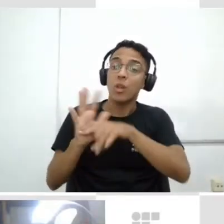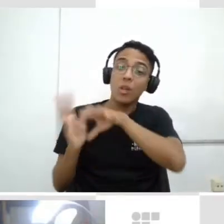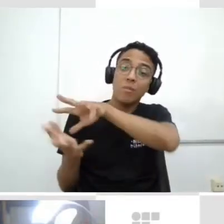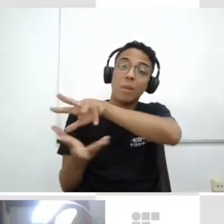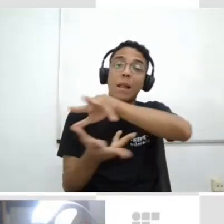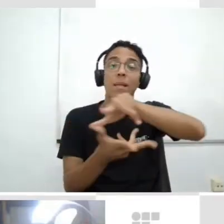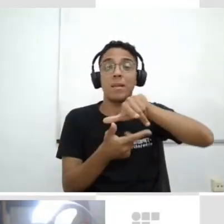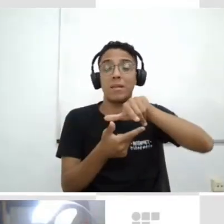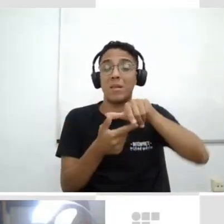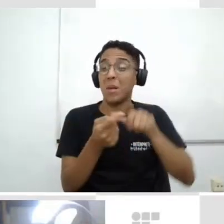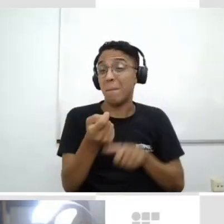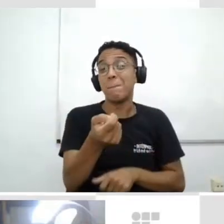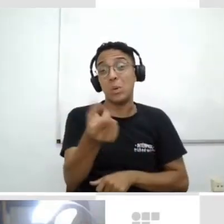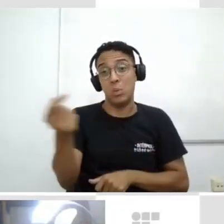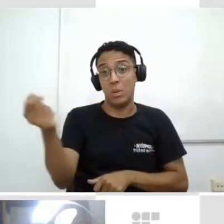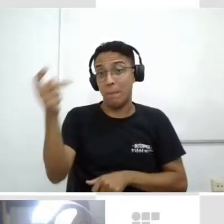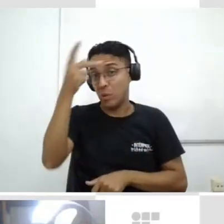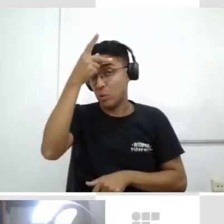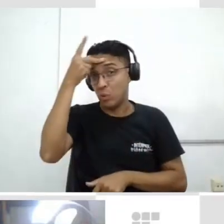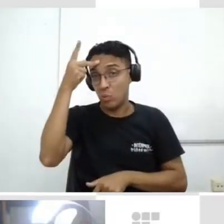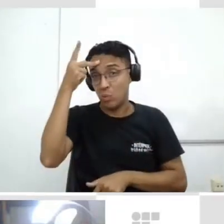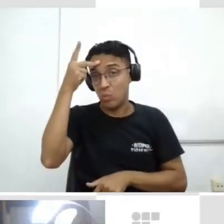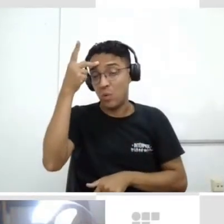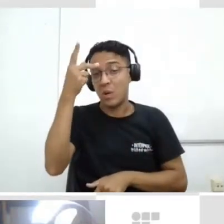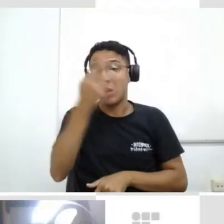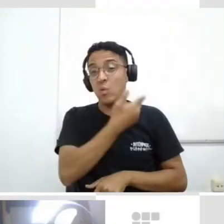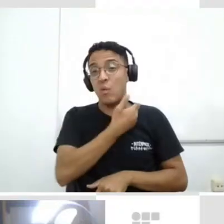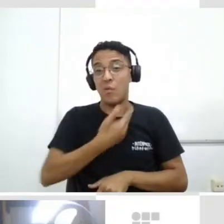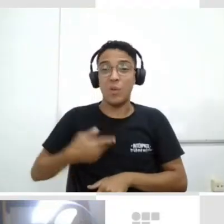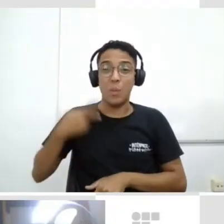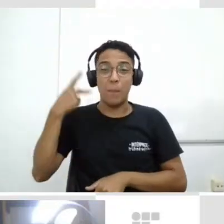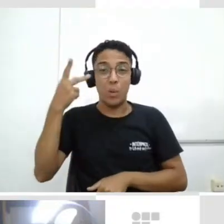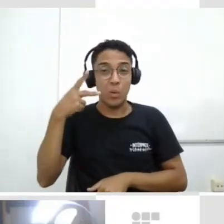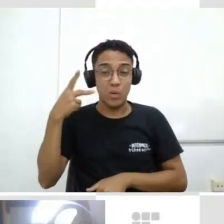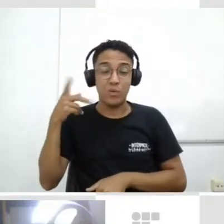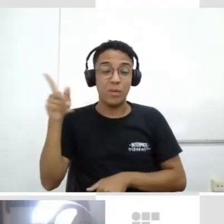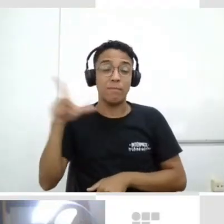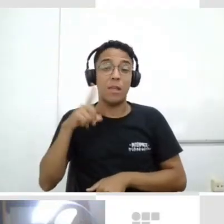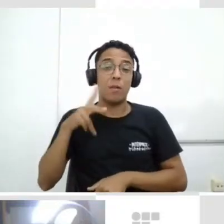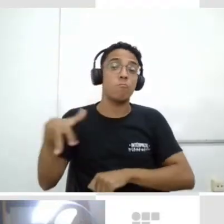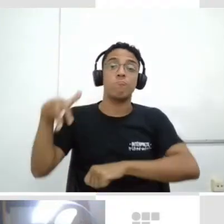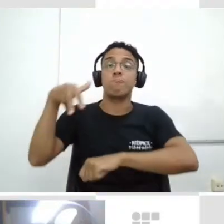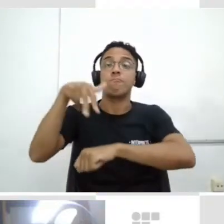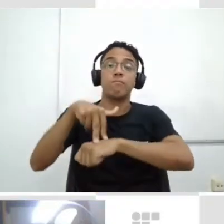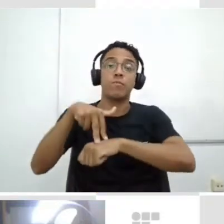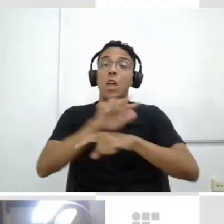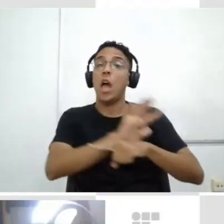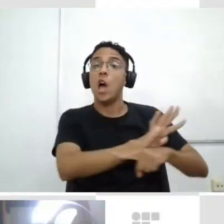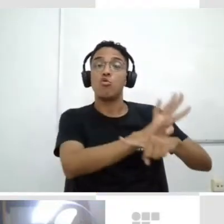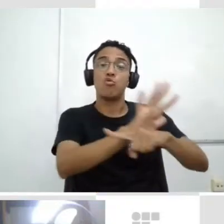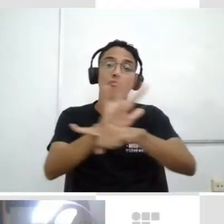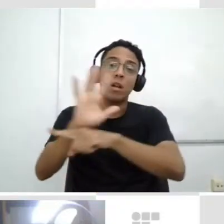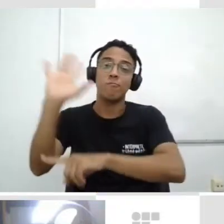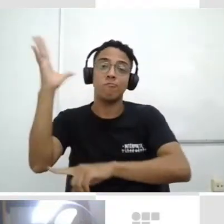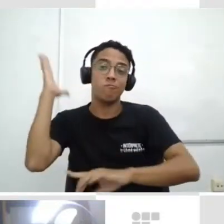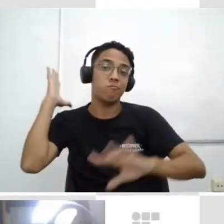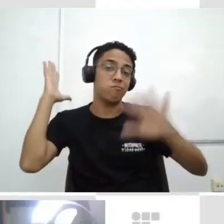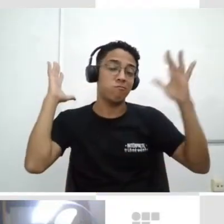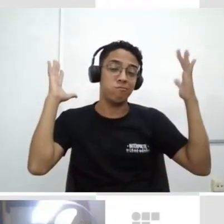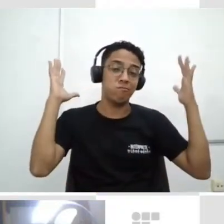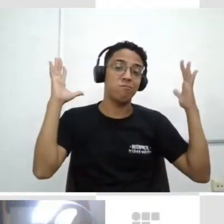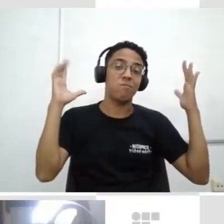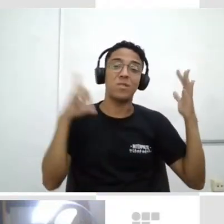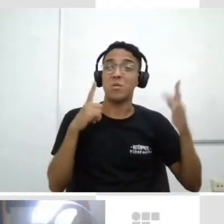dos candidatos políticos no Brasil assumem claramente uma plataforma política ambientalista, mas sim aqueles que são um